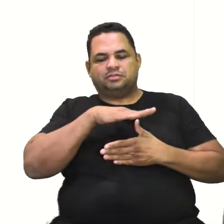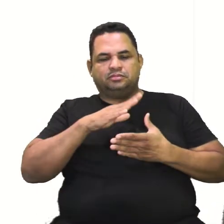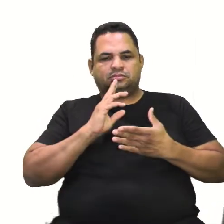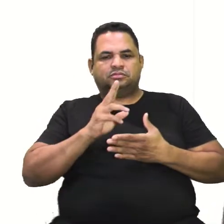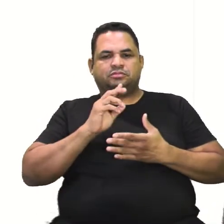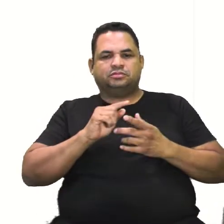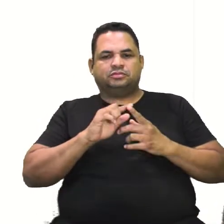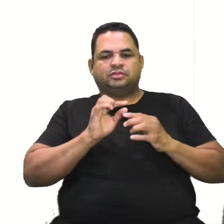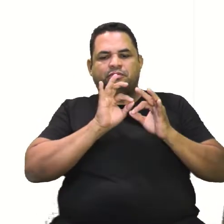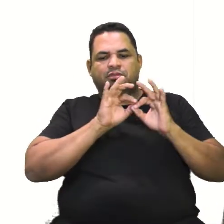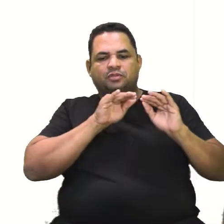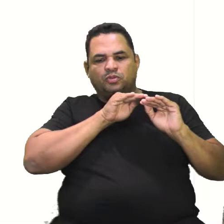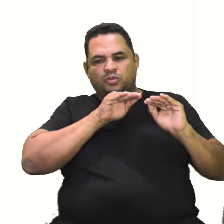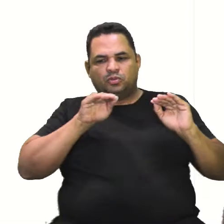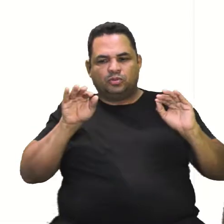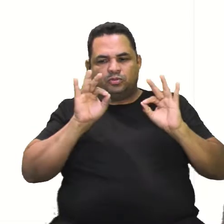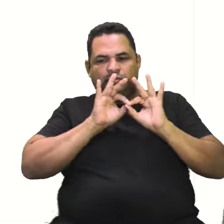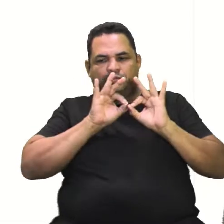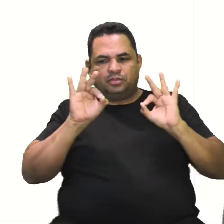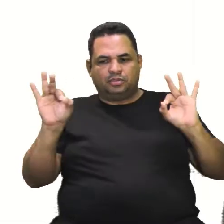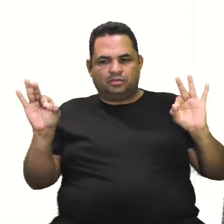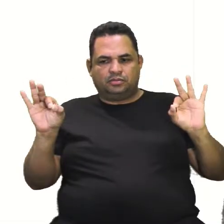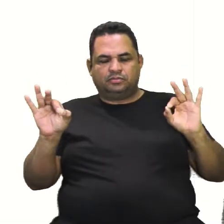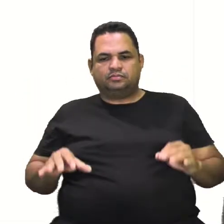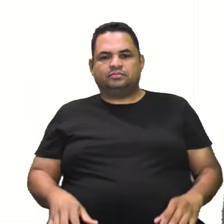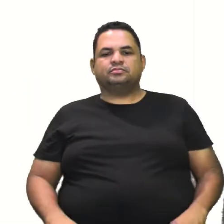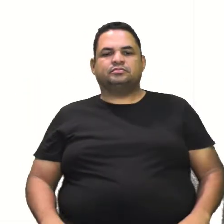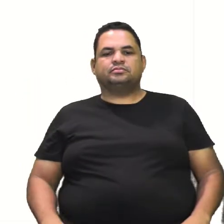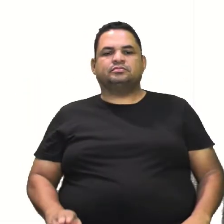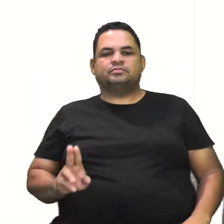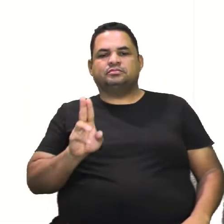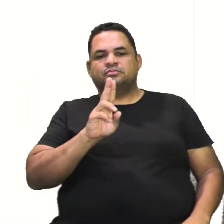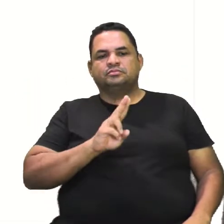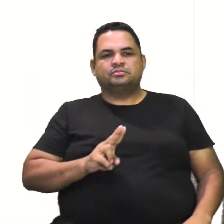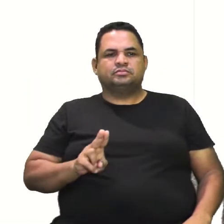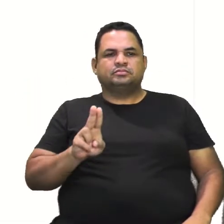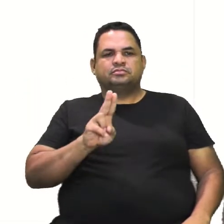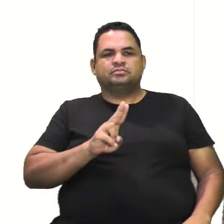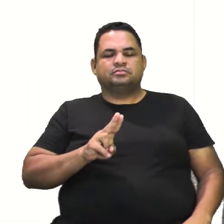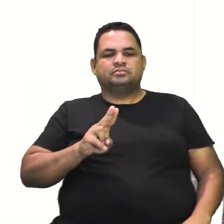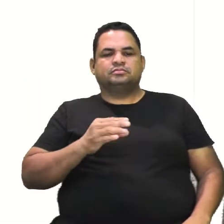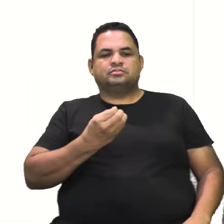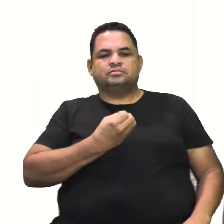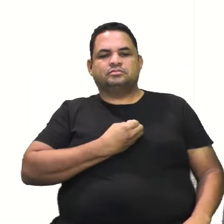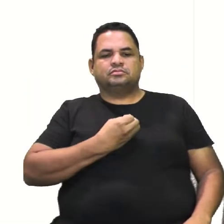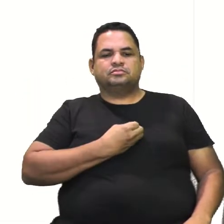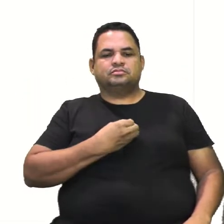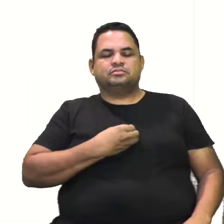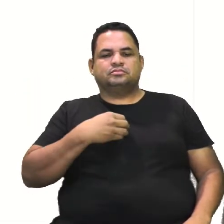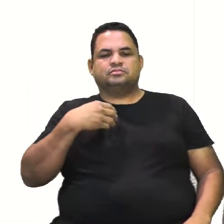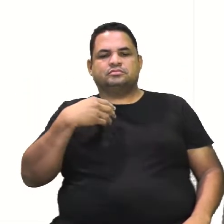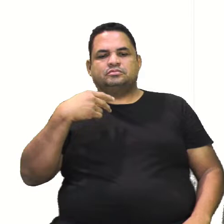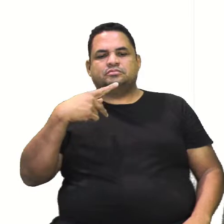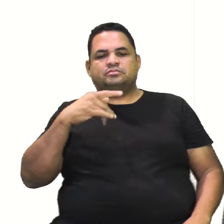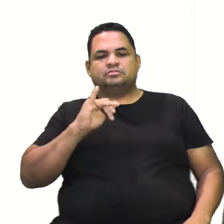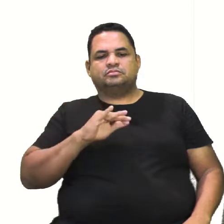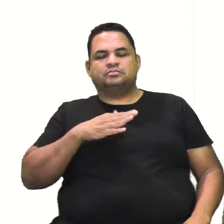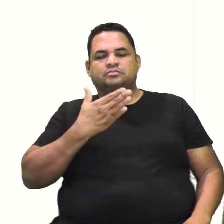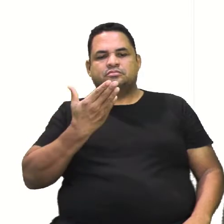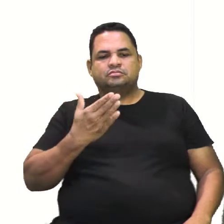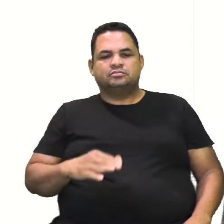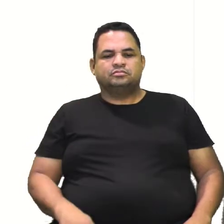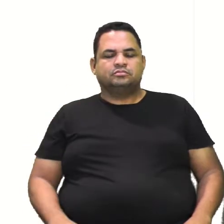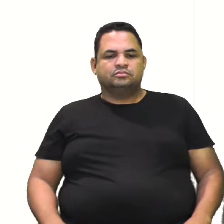e sim sempre comprimento. Aqui tem um exemplo, né, utilizando aí o valor de π, mas não é o caso aqui,